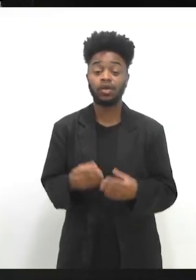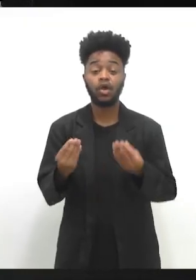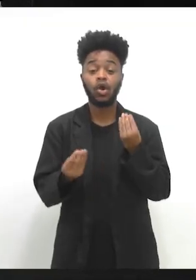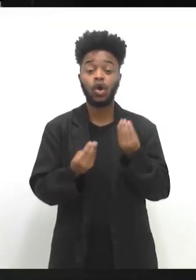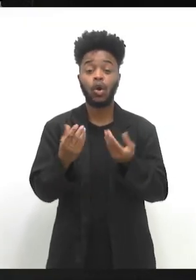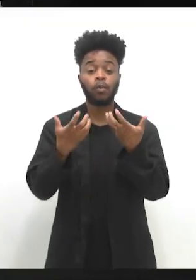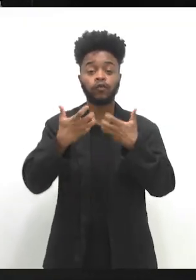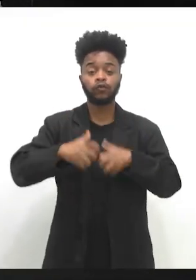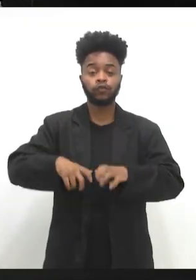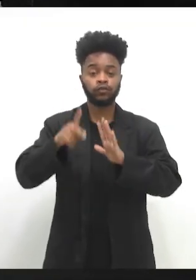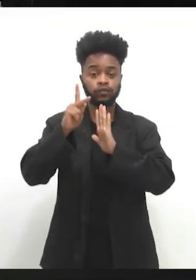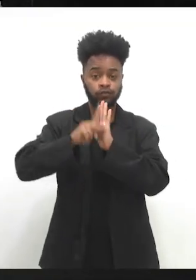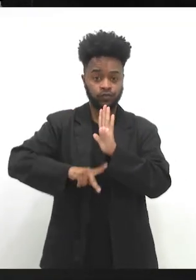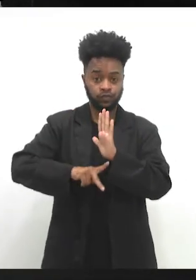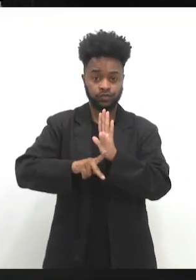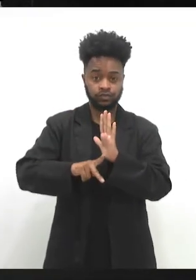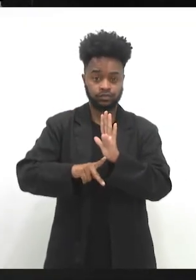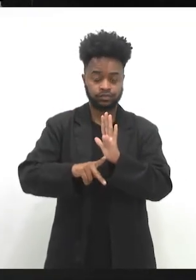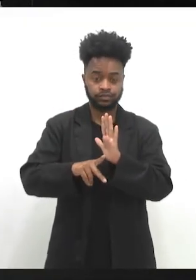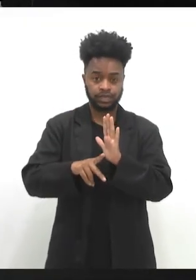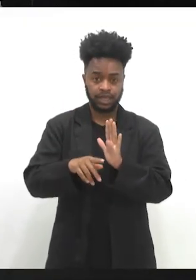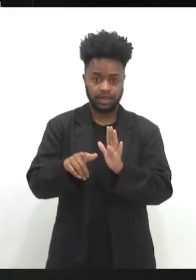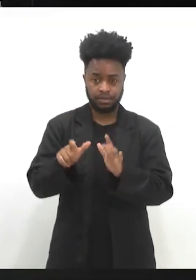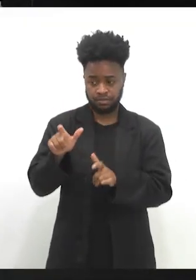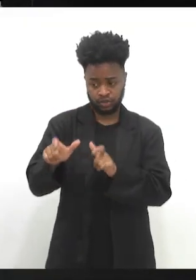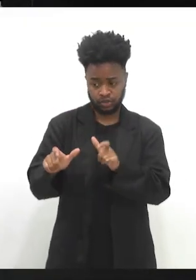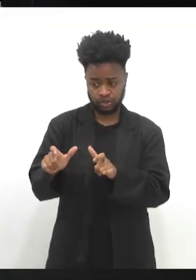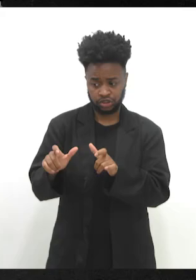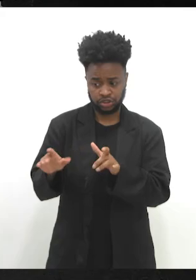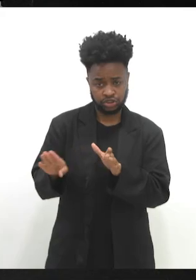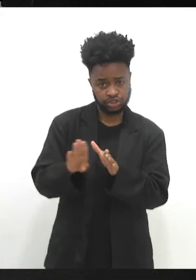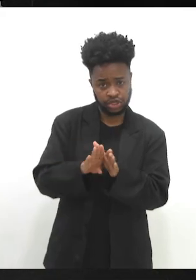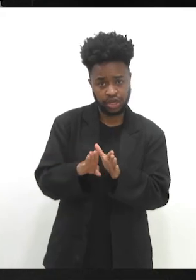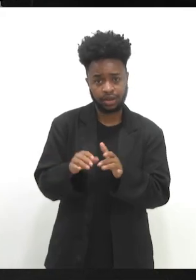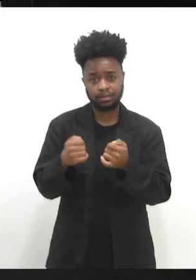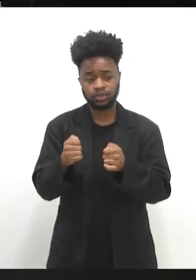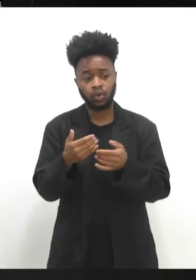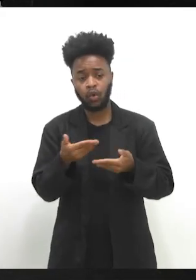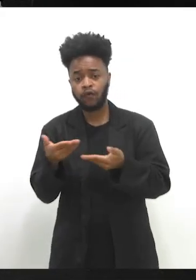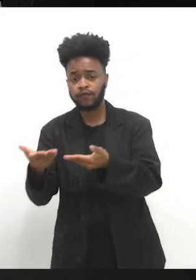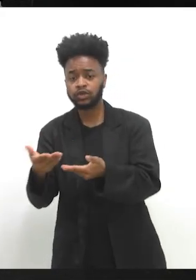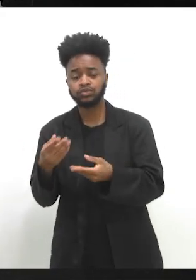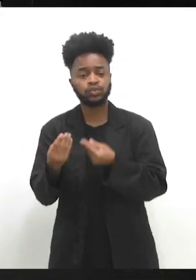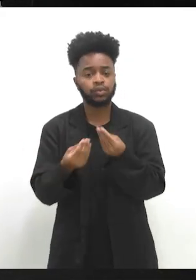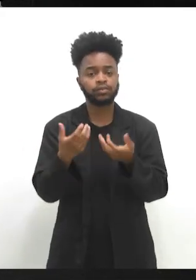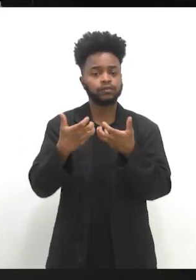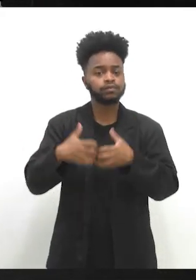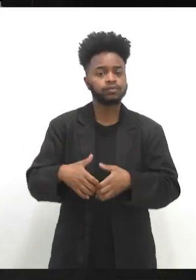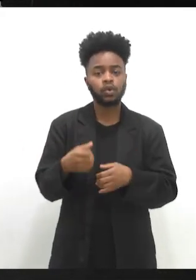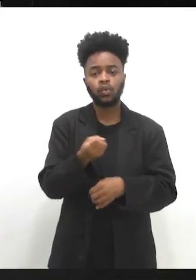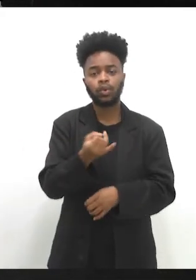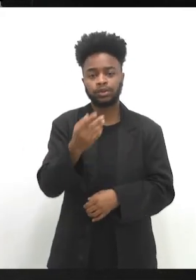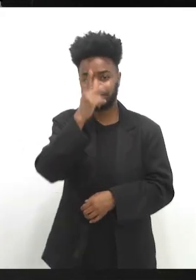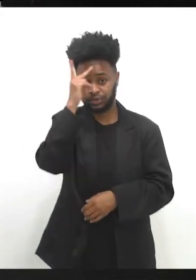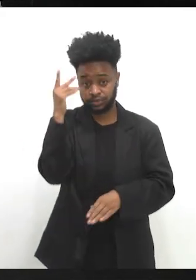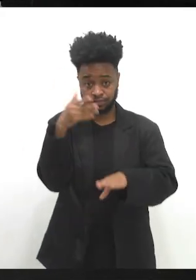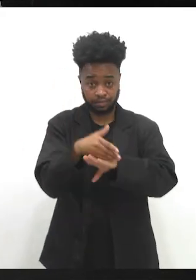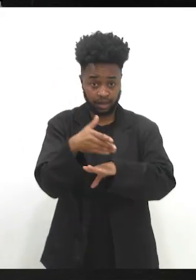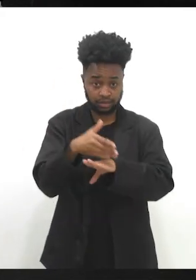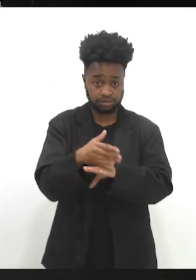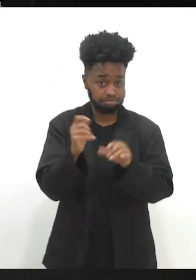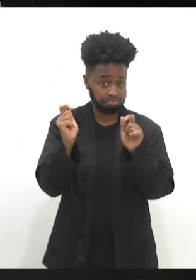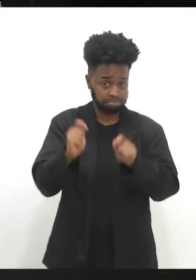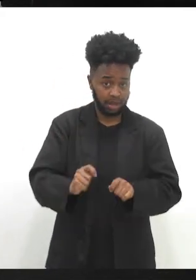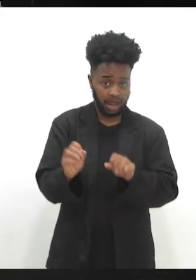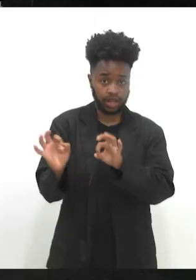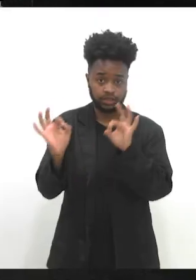Como é que funciona o projeto em si? As pessoas chegam, as pessoas precisam de convite. Como é que funciona? Qual é a quantidade de pessoas que